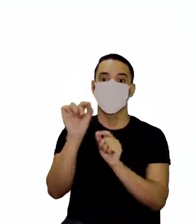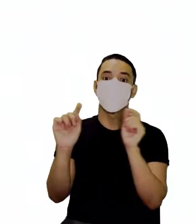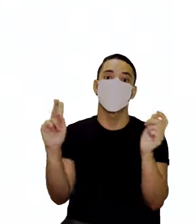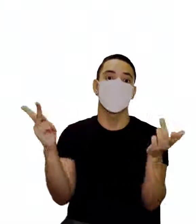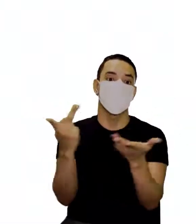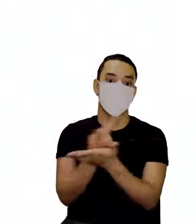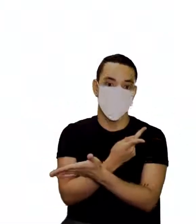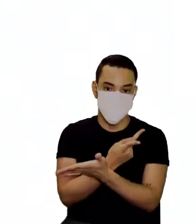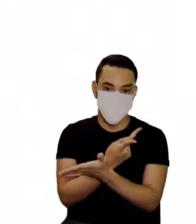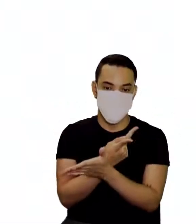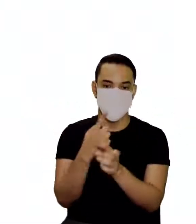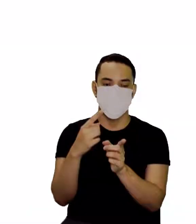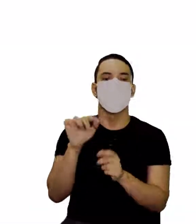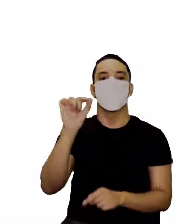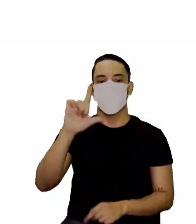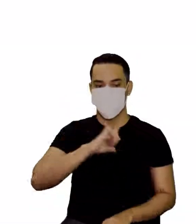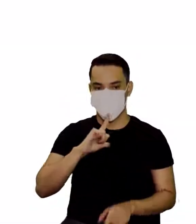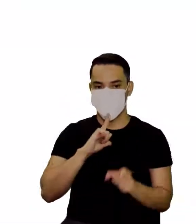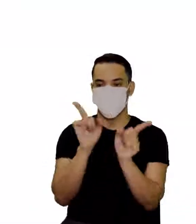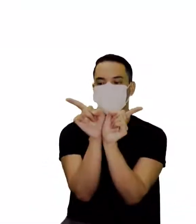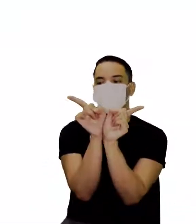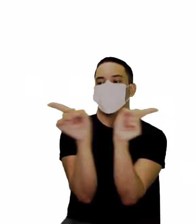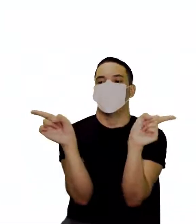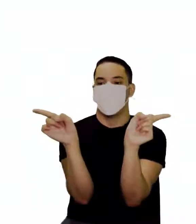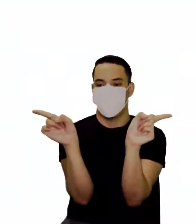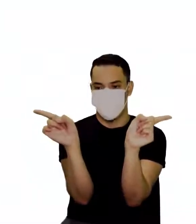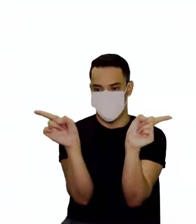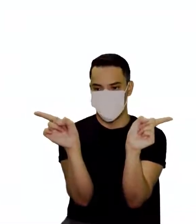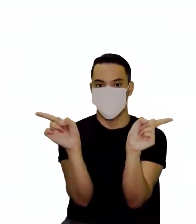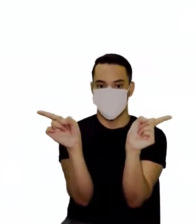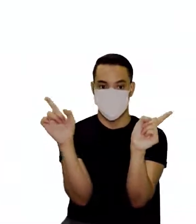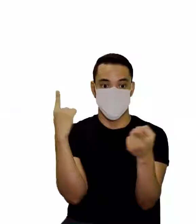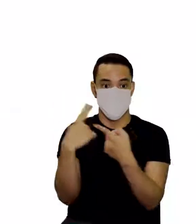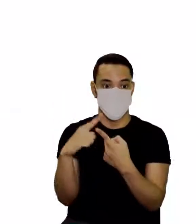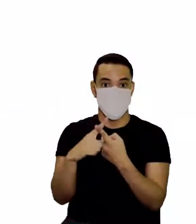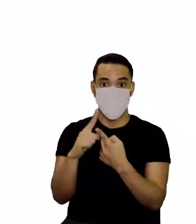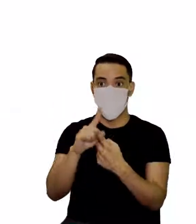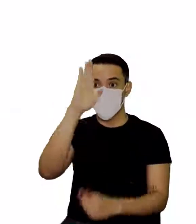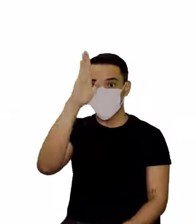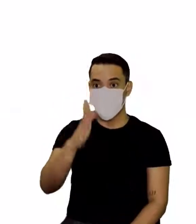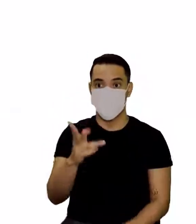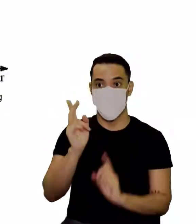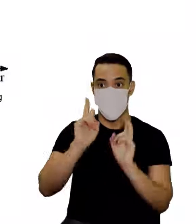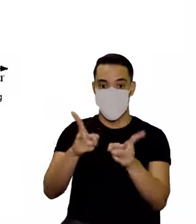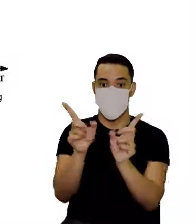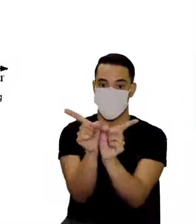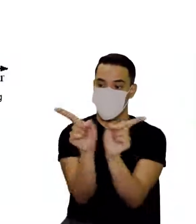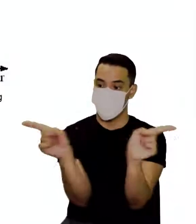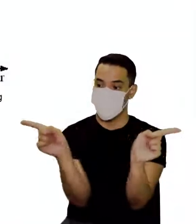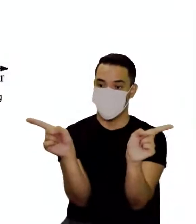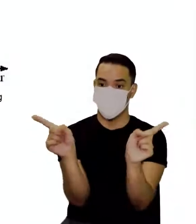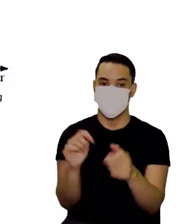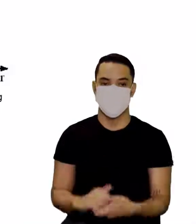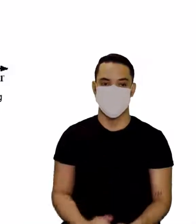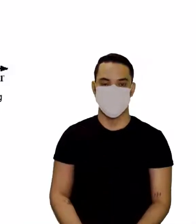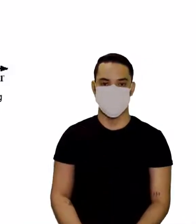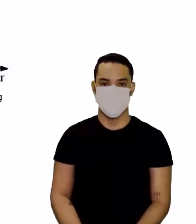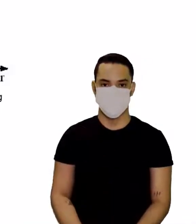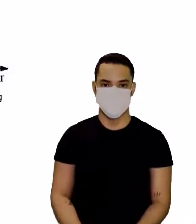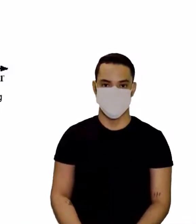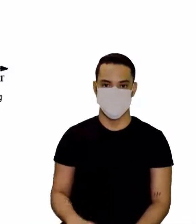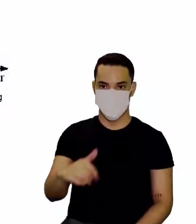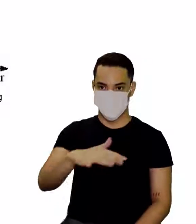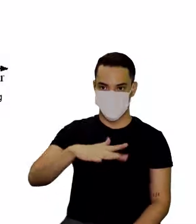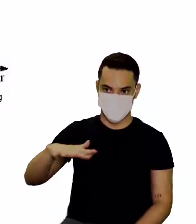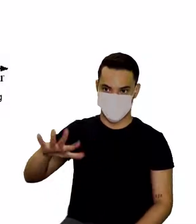e sentido oposto ao da força. A direção é a mesma, mas o sentido é oposto. Bom, campo